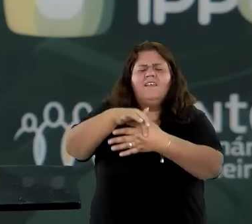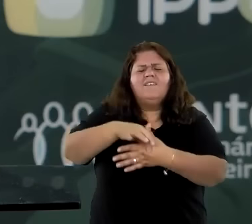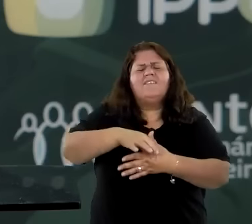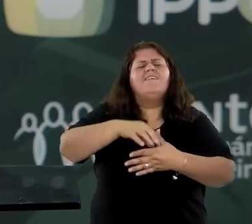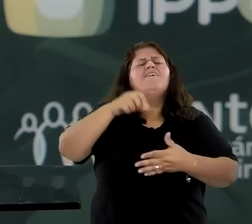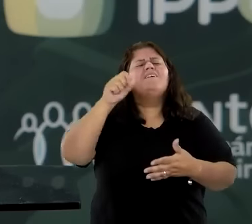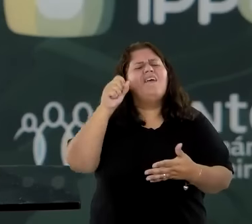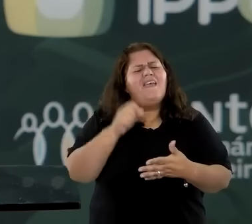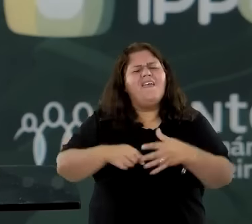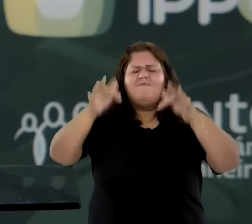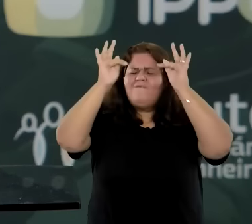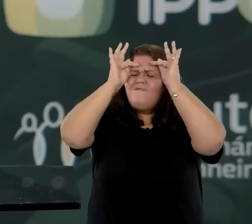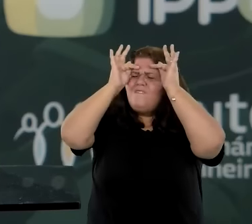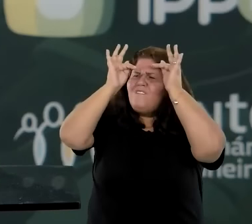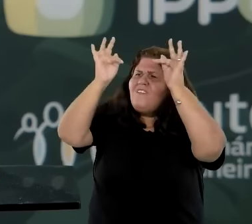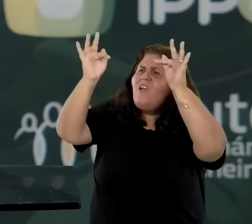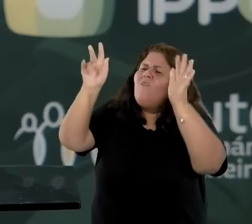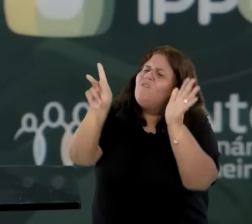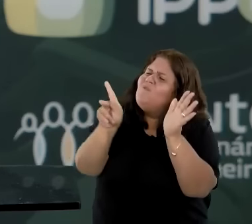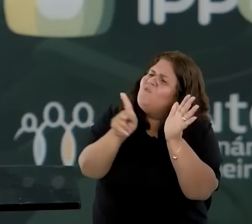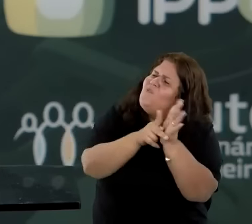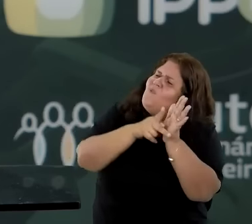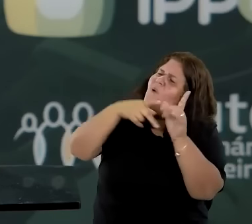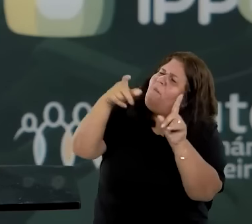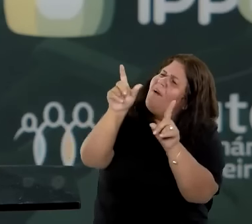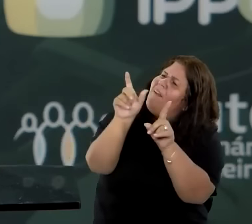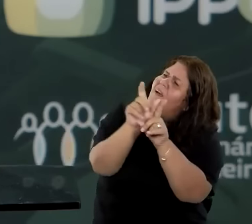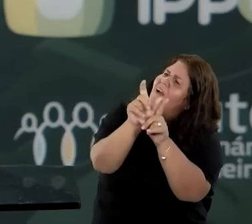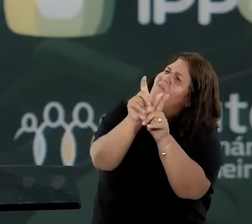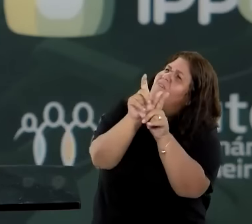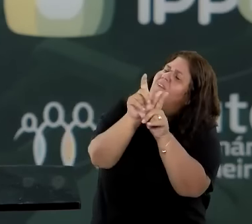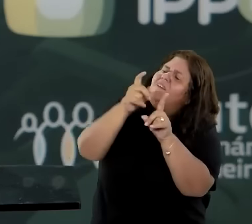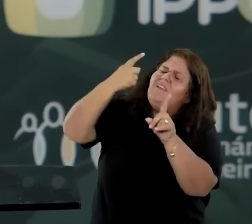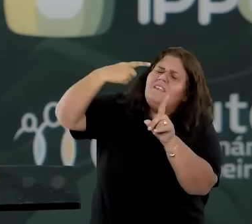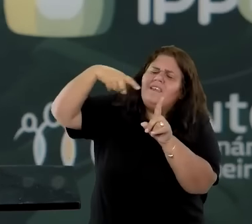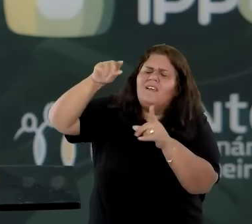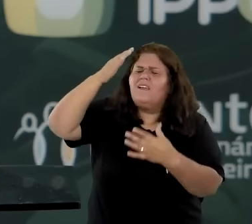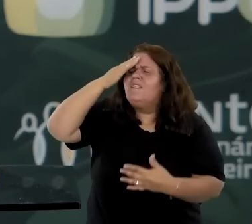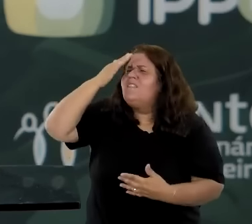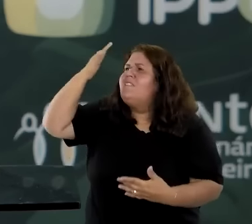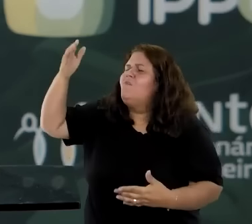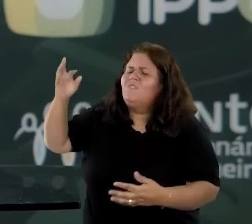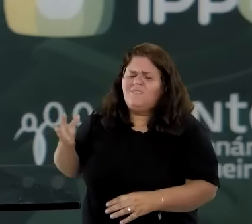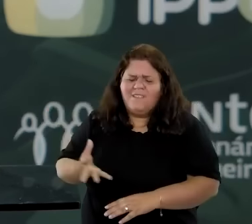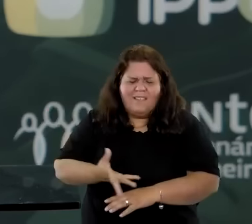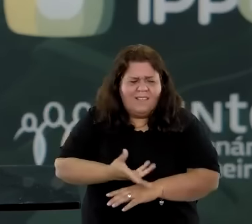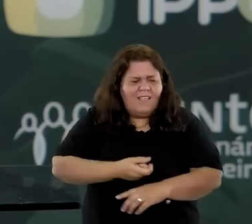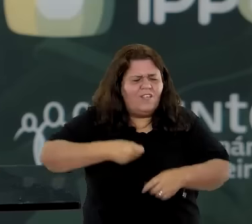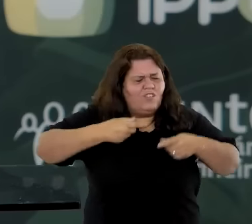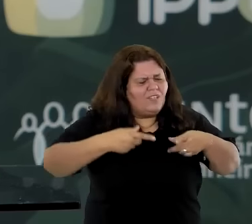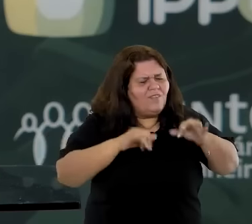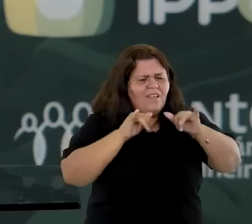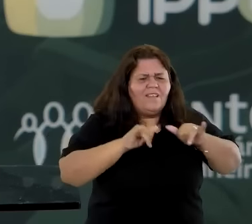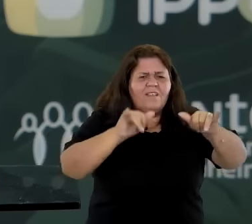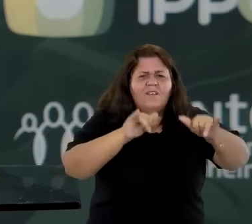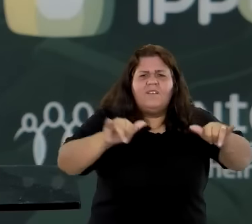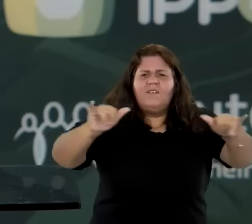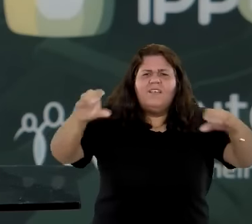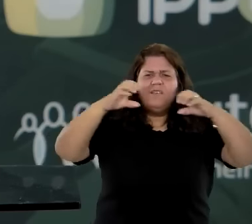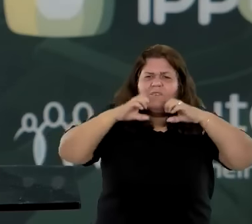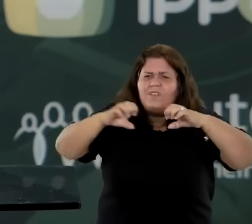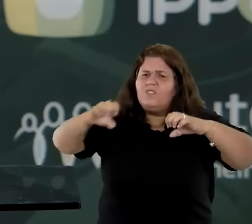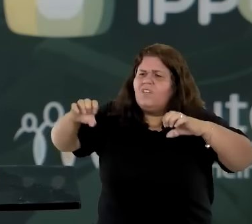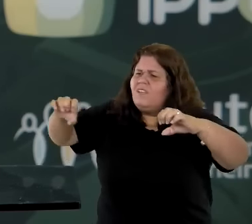palavra, fiel à tua palavra. Nós te pedimos, meu Deus, que esta igreja saia pelas ruas, pelas praças, pelos